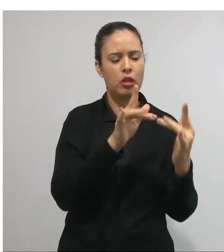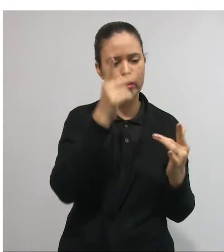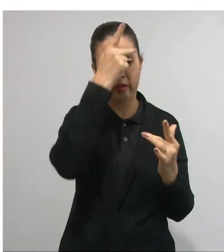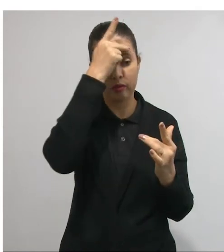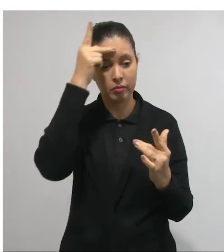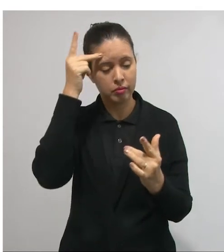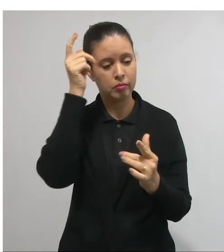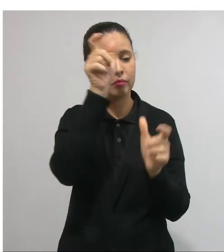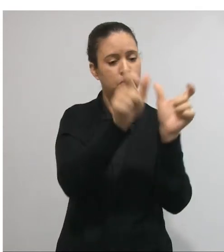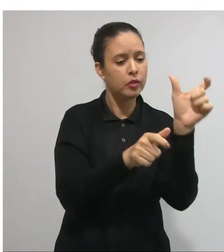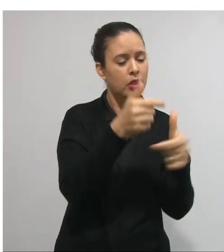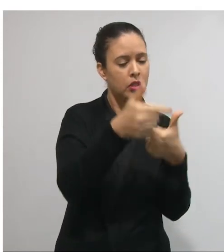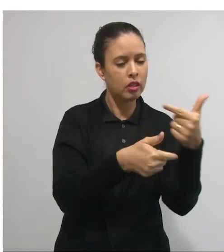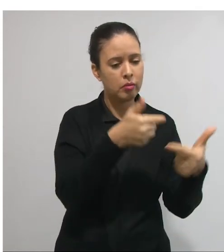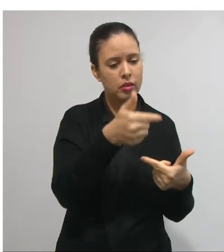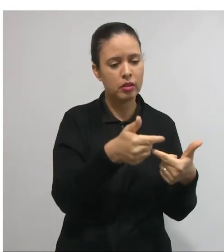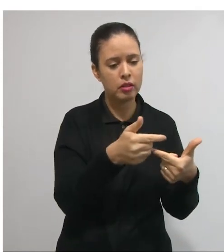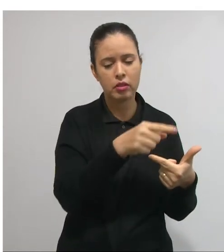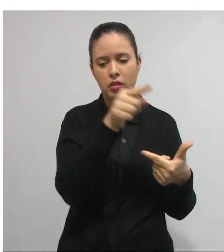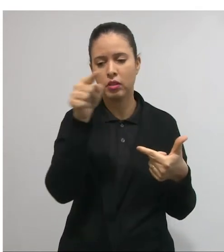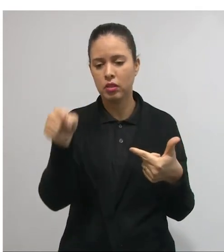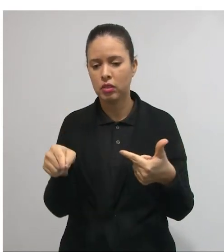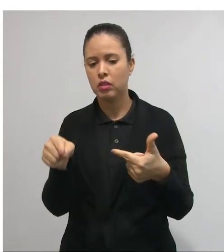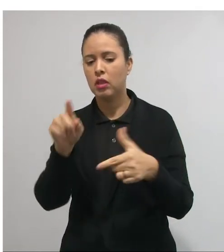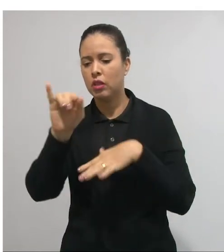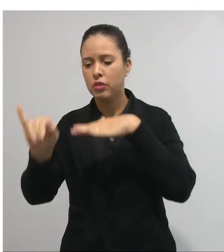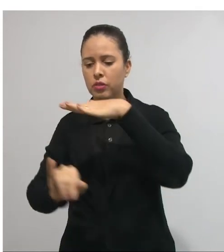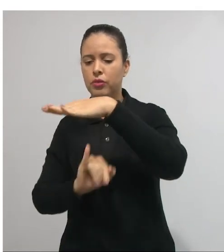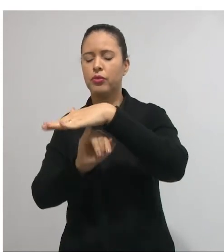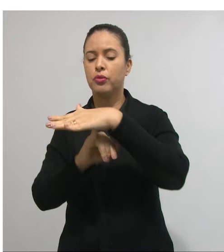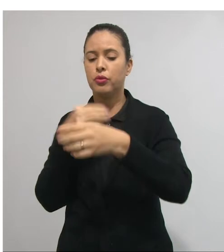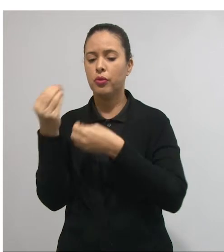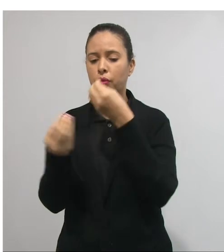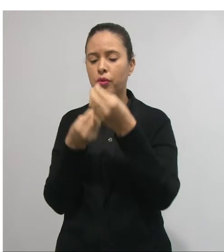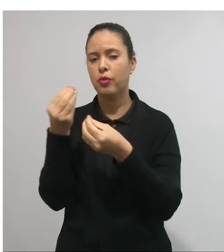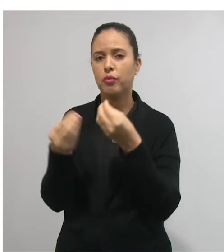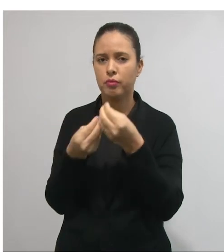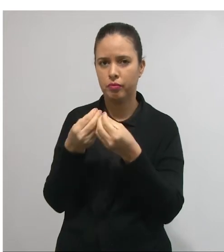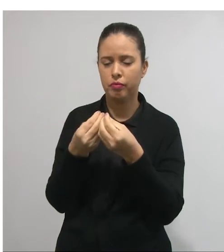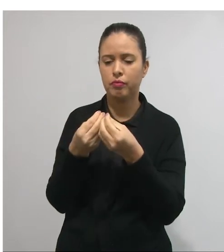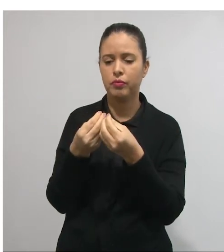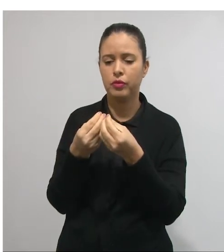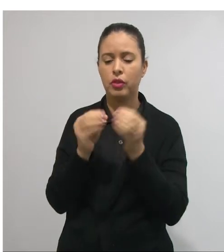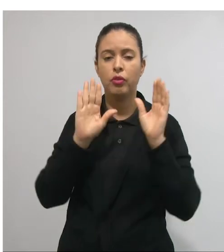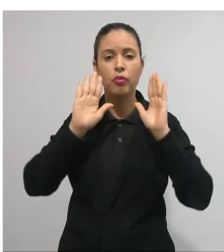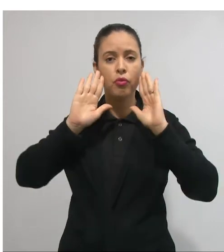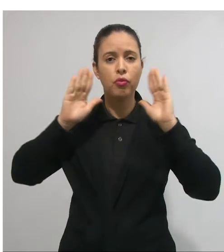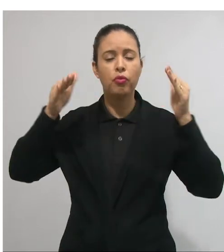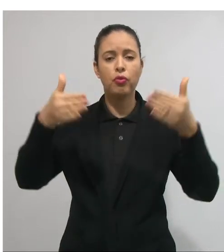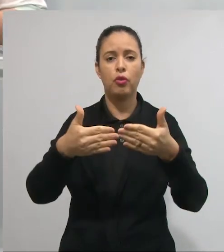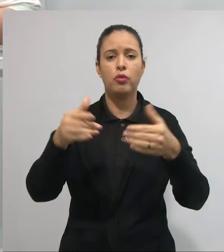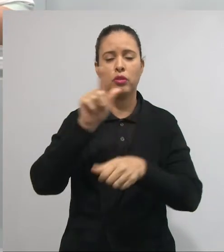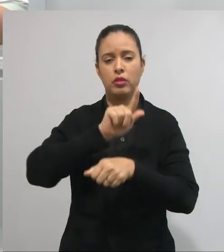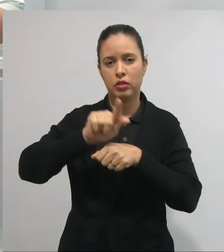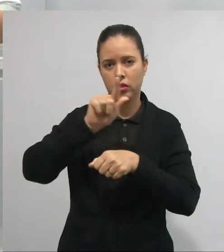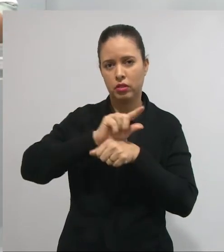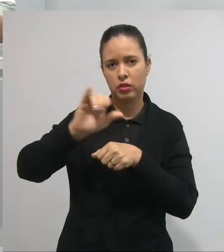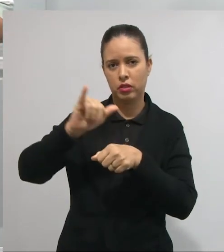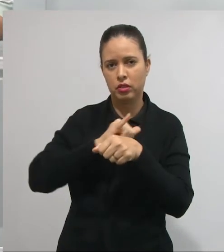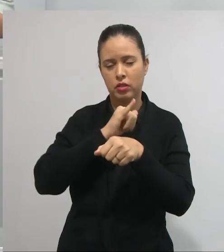pessoas e o desempenho das organizações. Ou seja, o foco da gestão estratégica